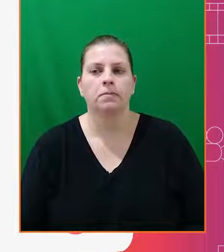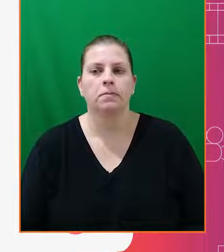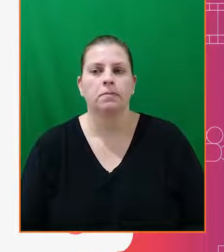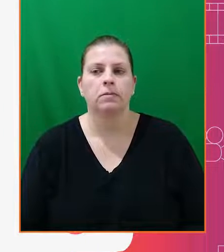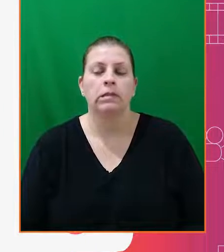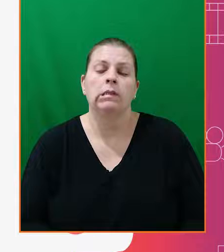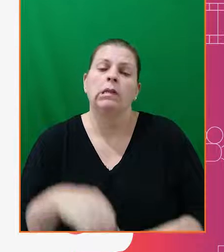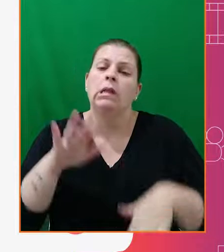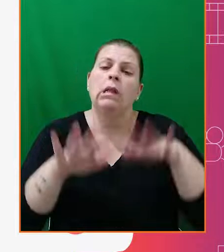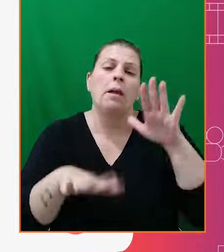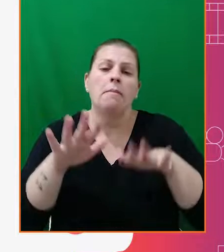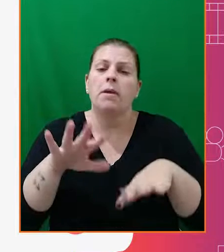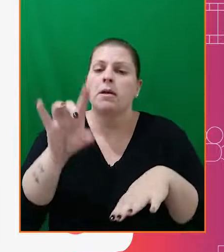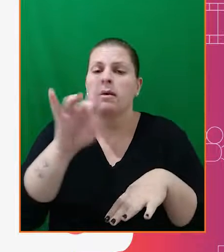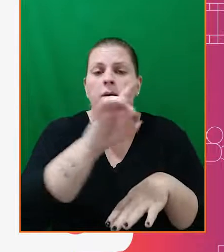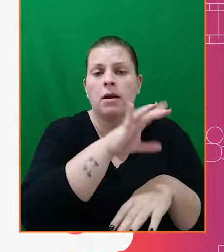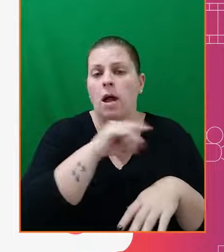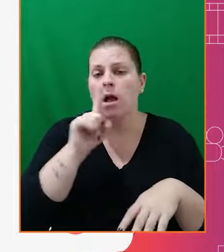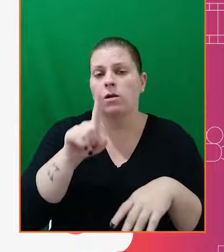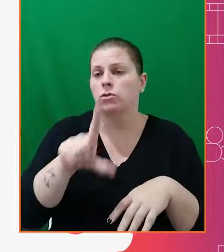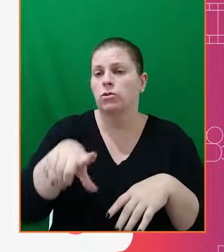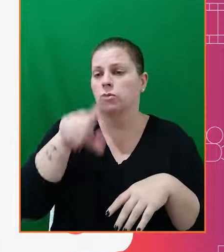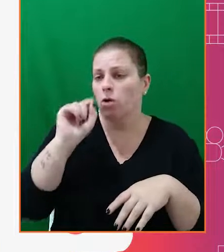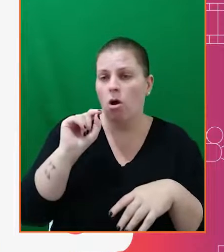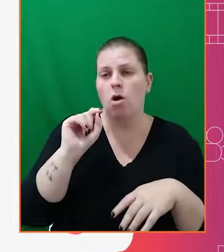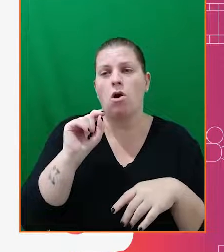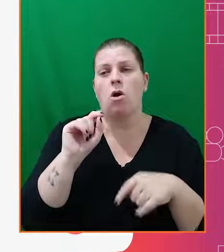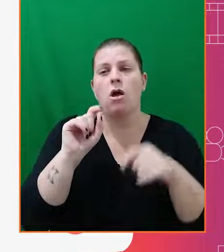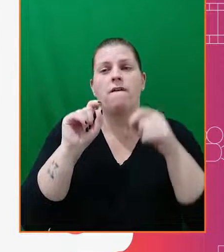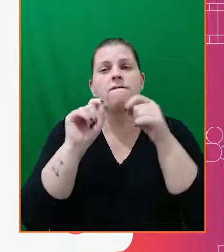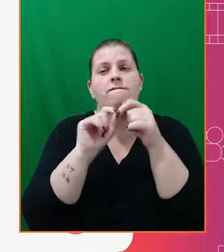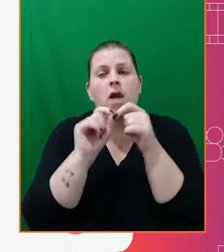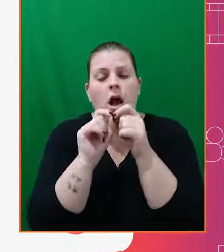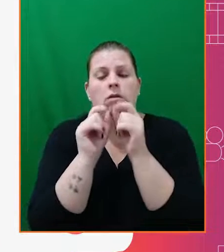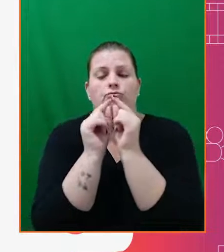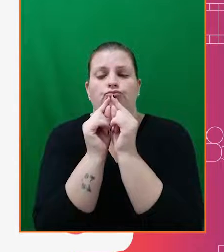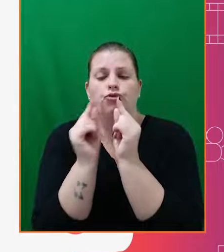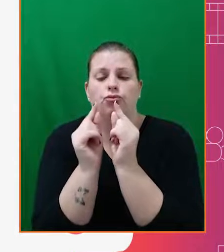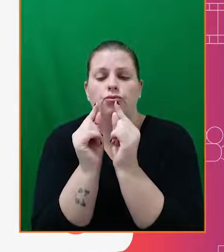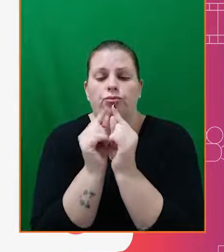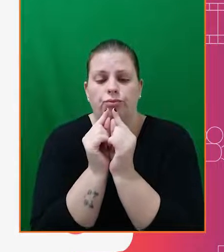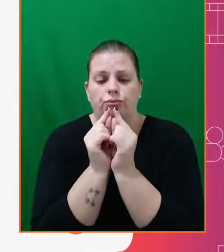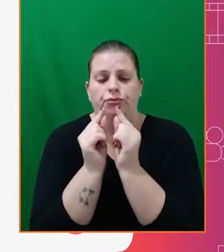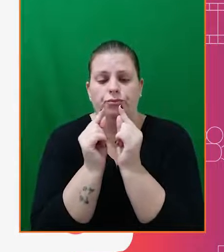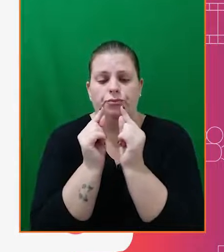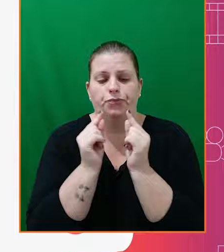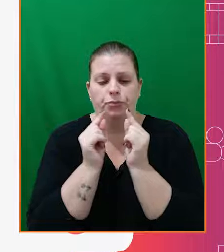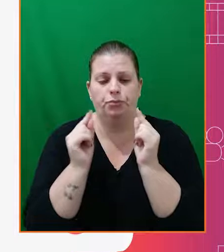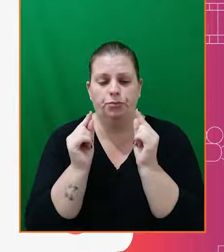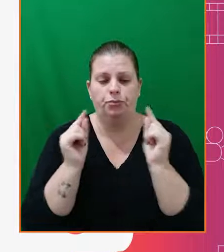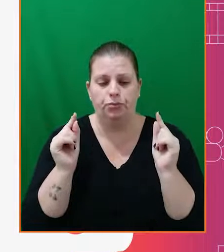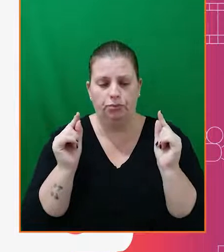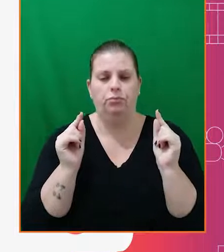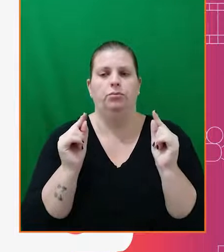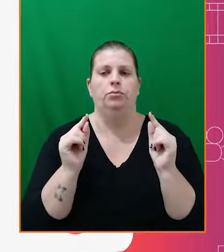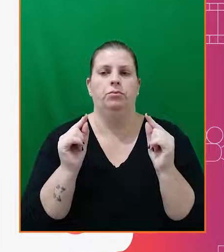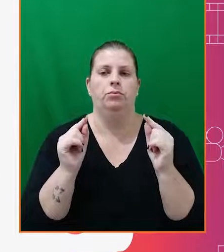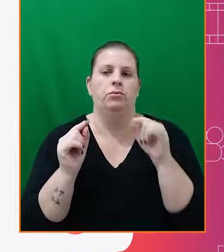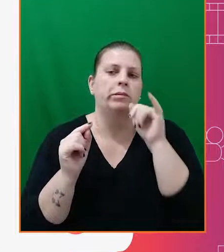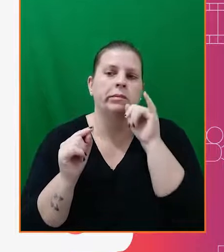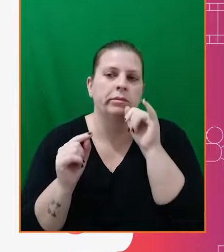Aqui vai da escolha de cada um. Você pode tanto continuar fazendo medidas para encontrar esses